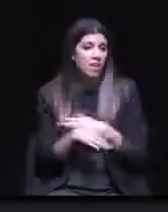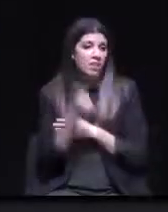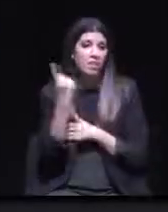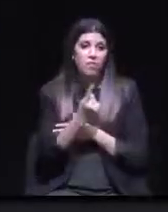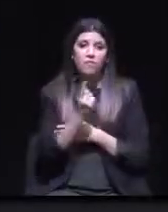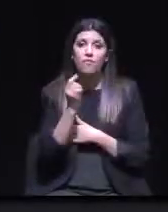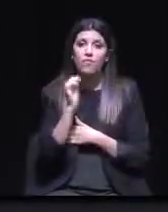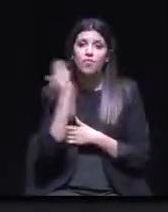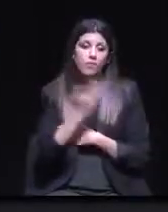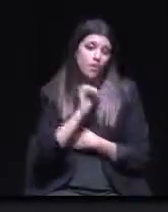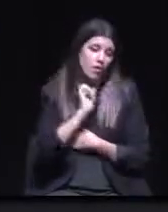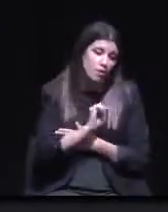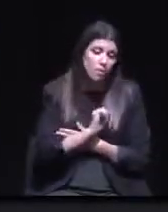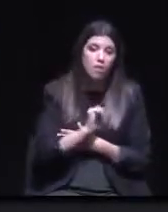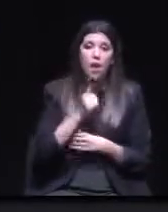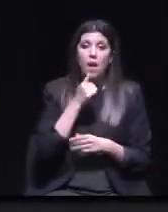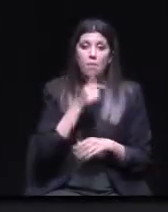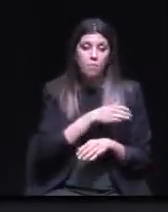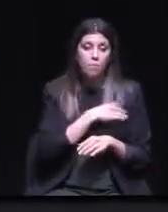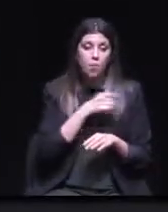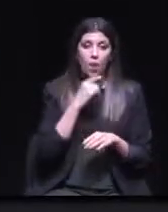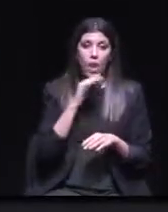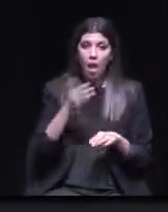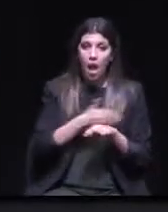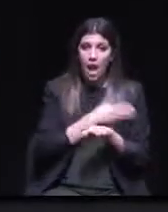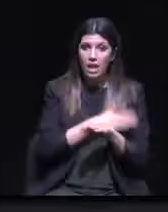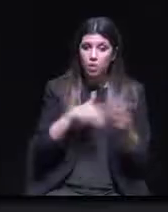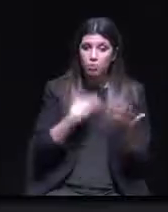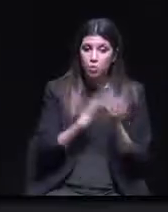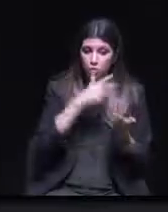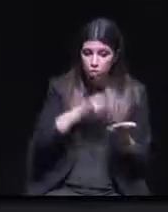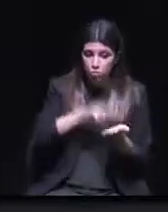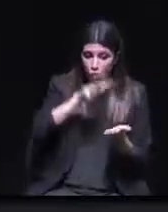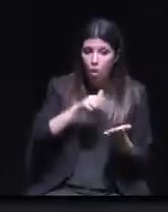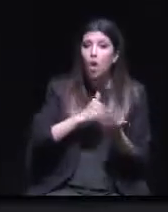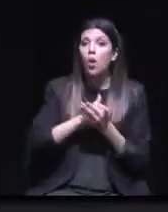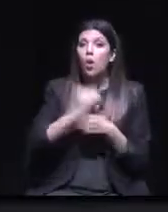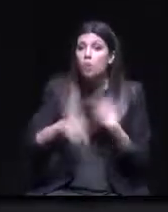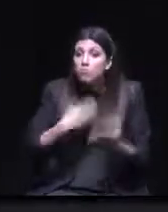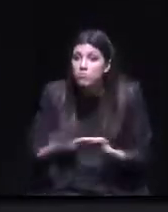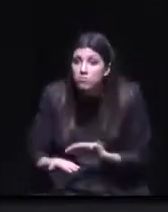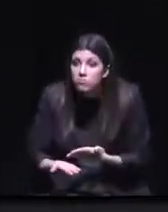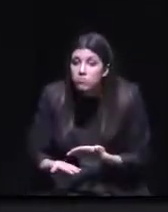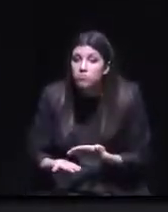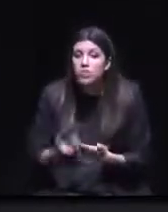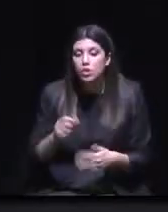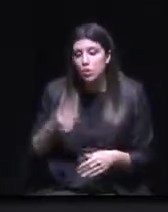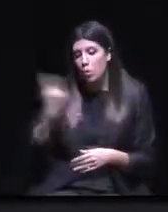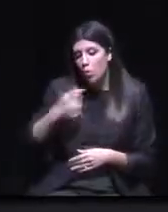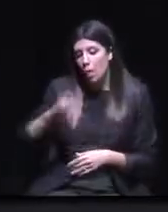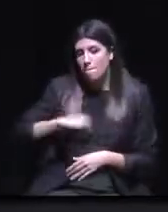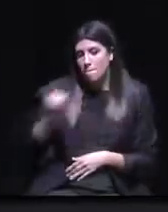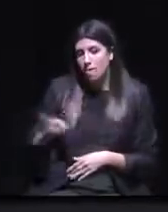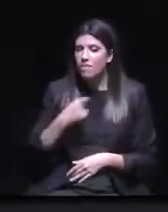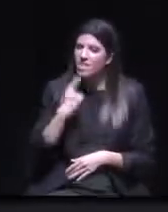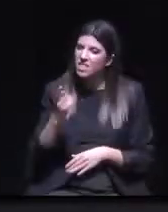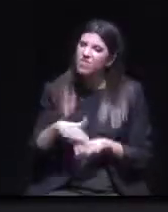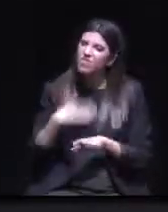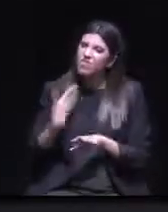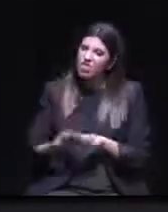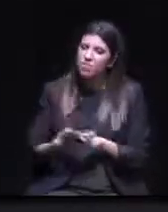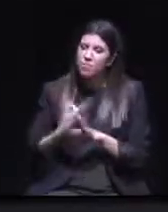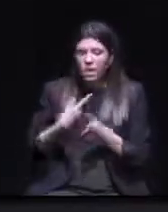dever, ou seja, implementar as propostas já aprovadas, o que nem devia ser necessário e, da parte do PEV, reforçamos que é preciso